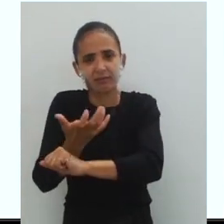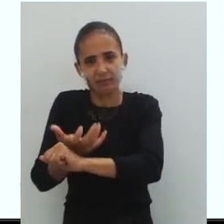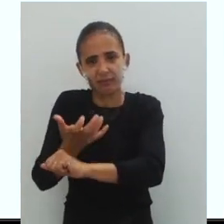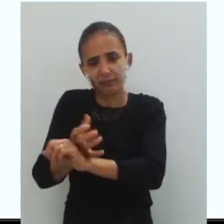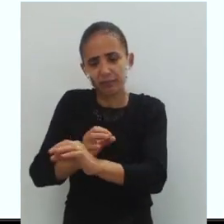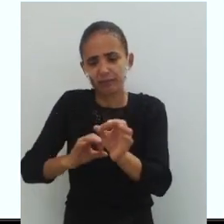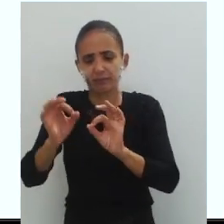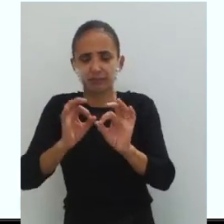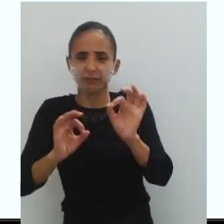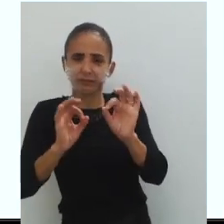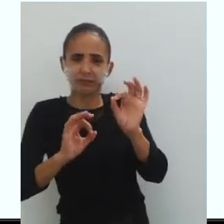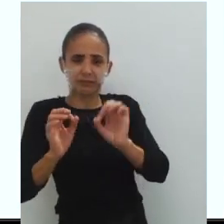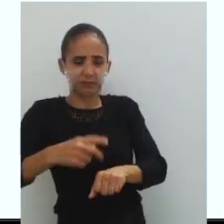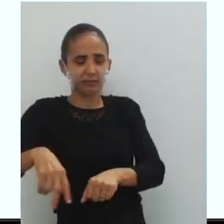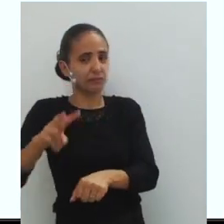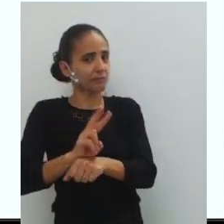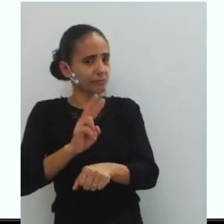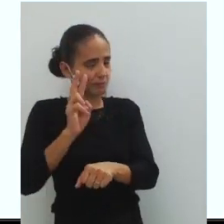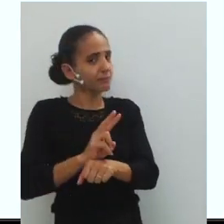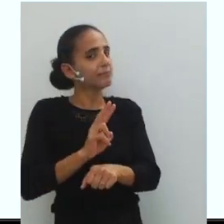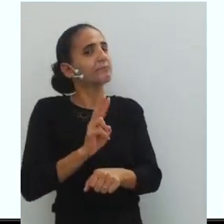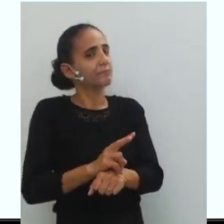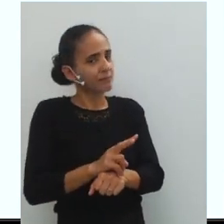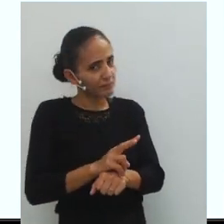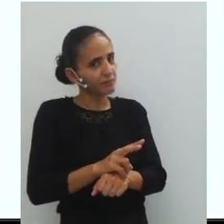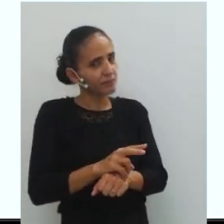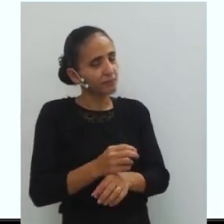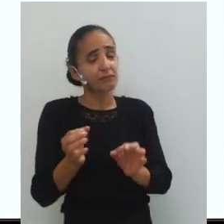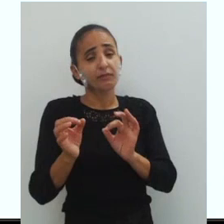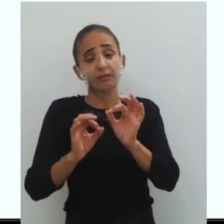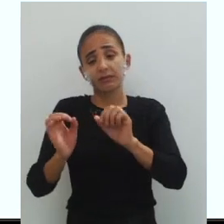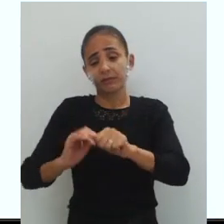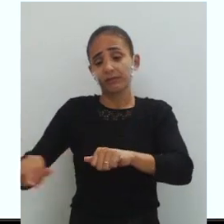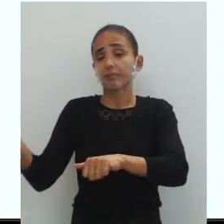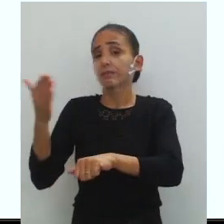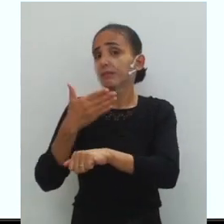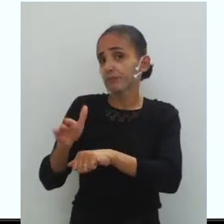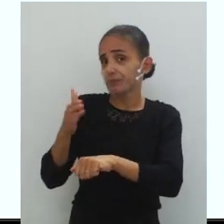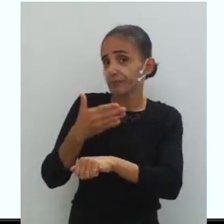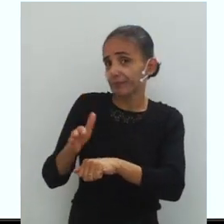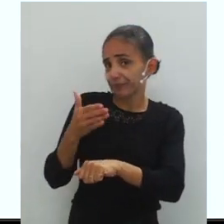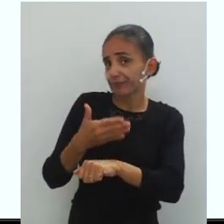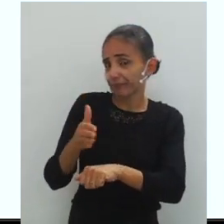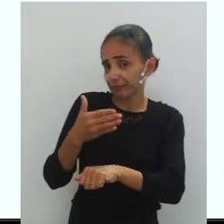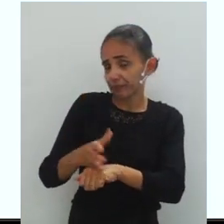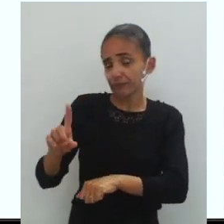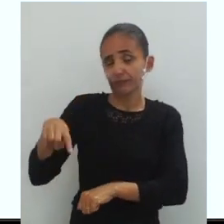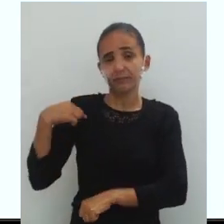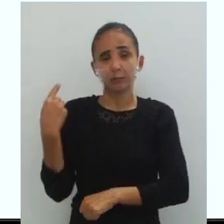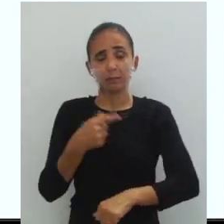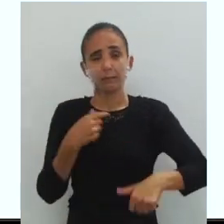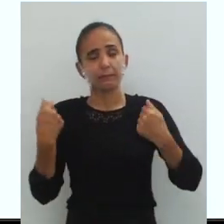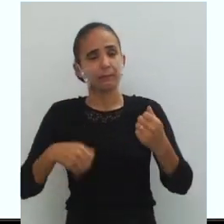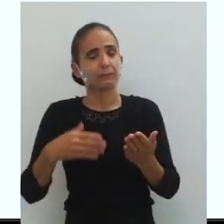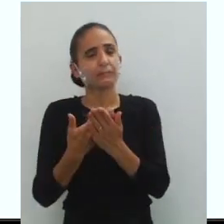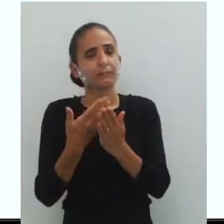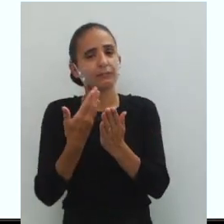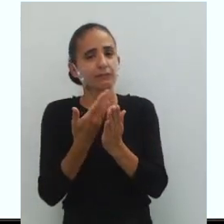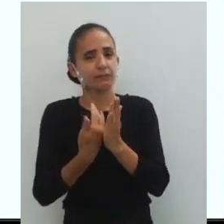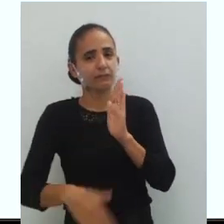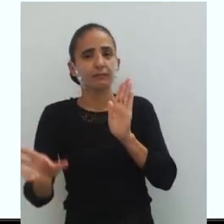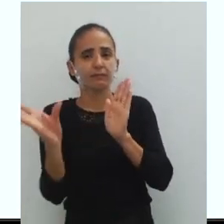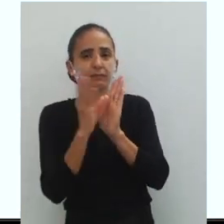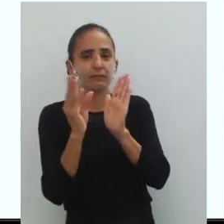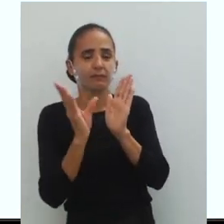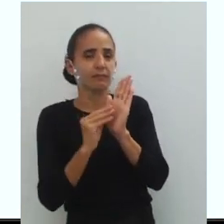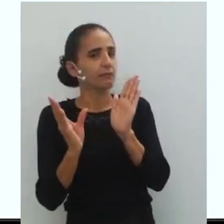sua criatividade. Outra coisa, quando se fala da prática, né, que a gente pode abordar nessa perspectiva,